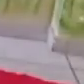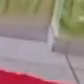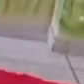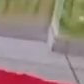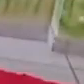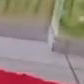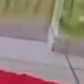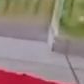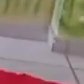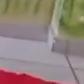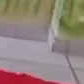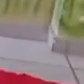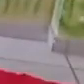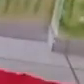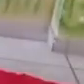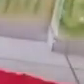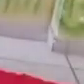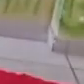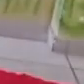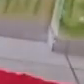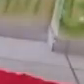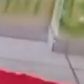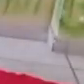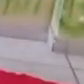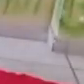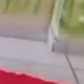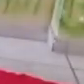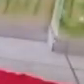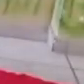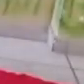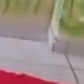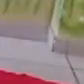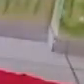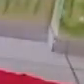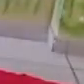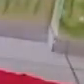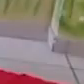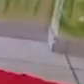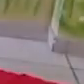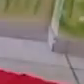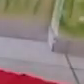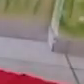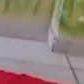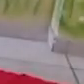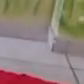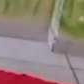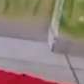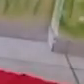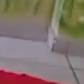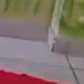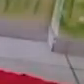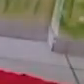emoção. Daquele dia em diante, lá nas terras do Maranhão, se comemora